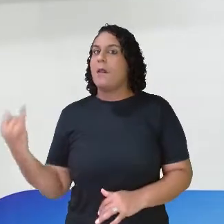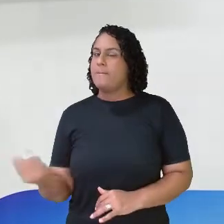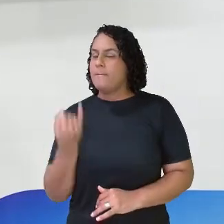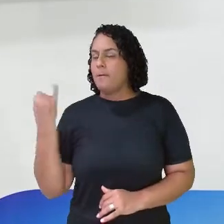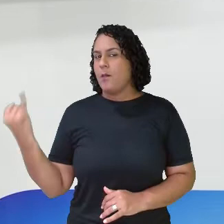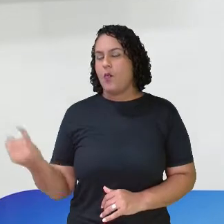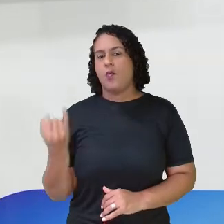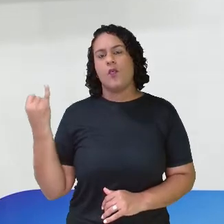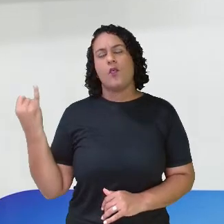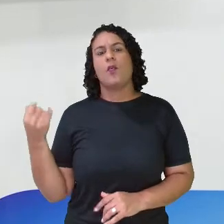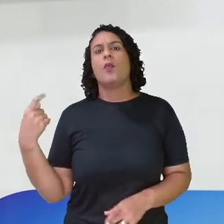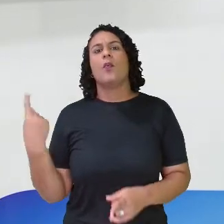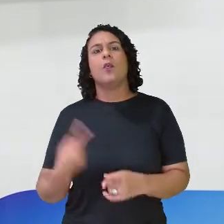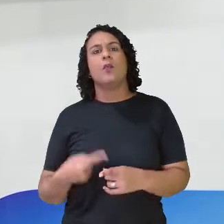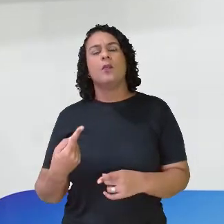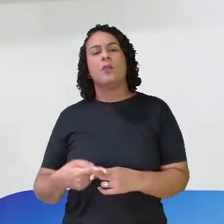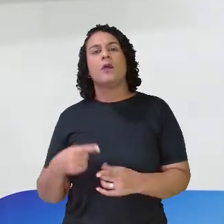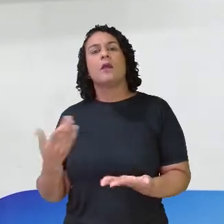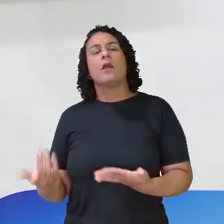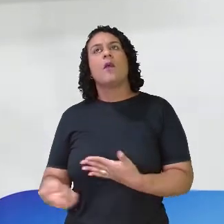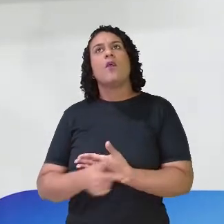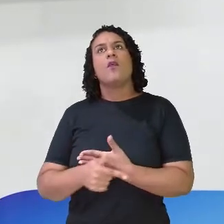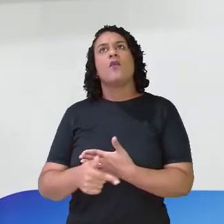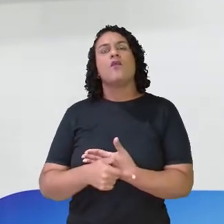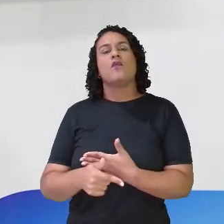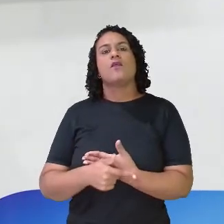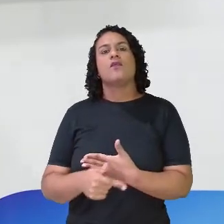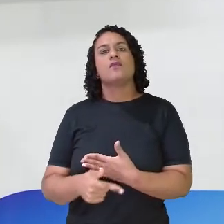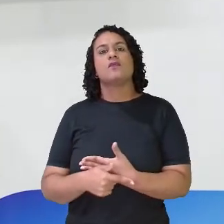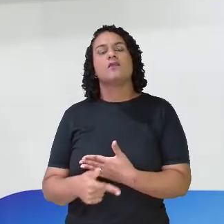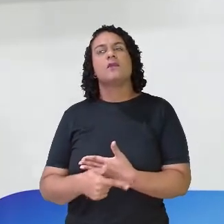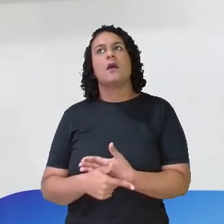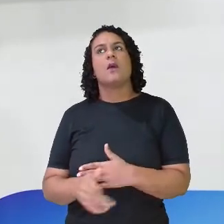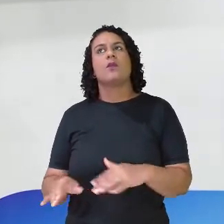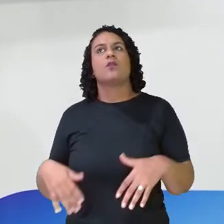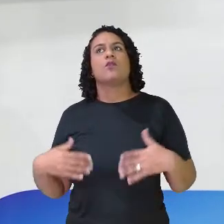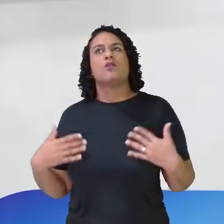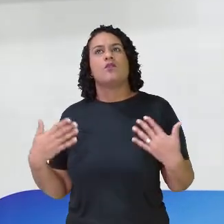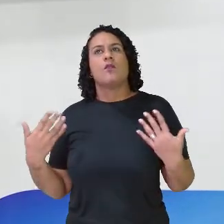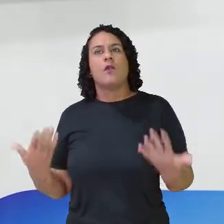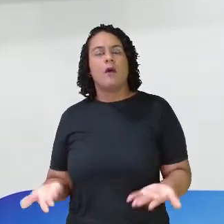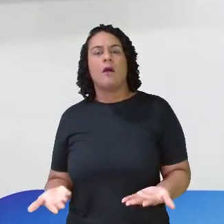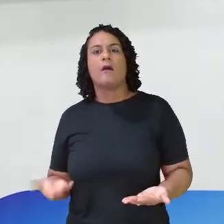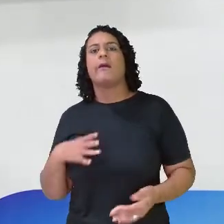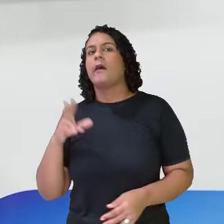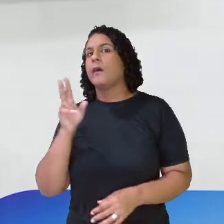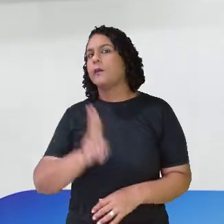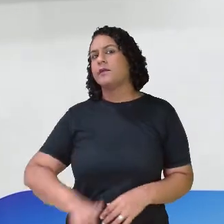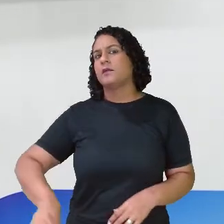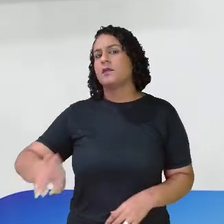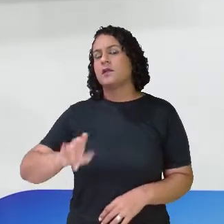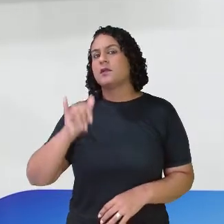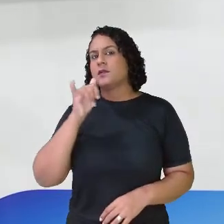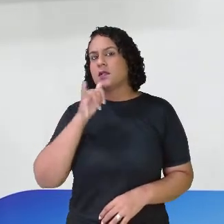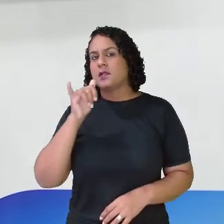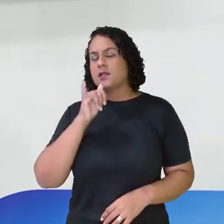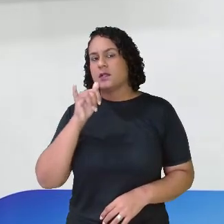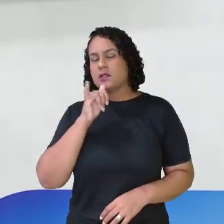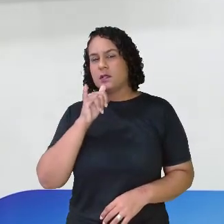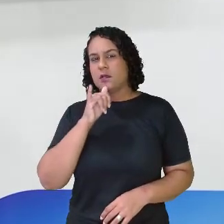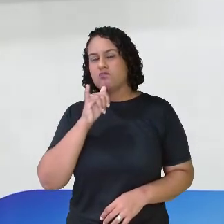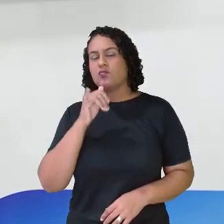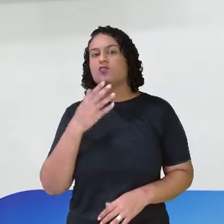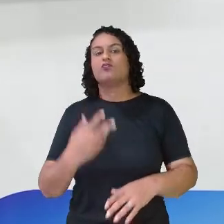tá? Ele serve, é uma forma que é muito utilizada, por exemplo, em pontes para garantir